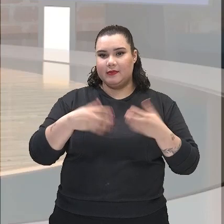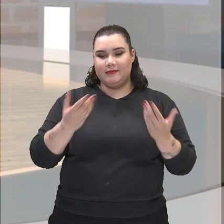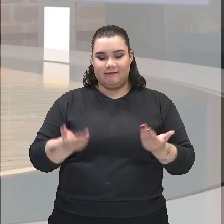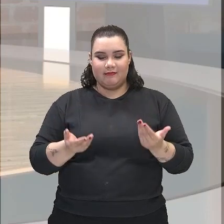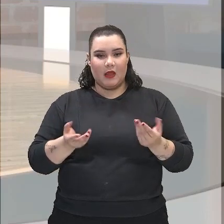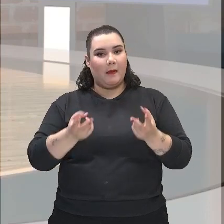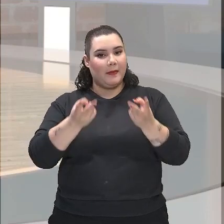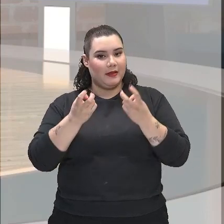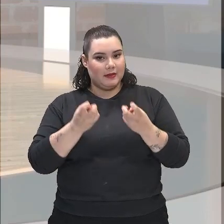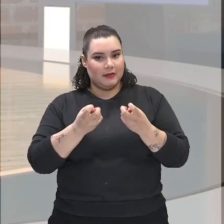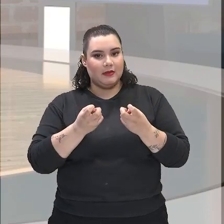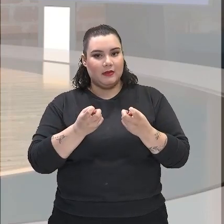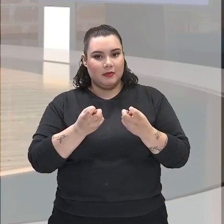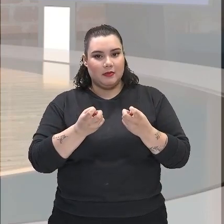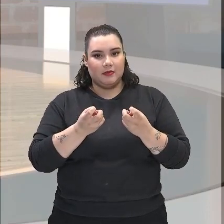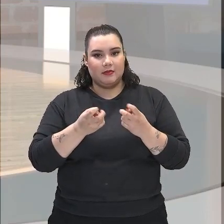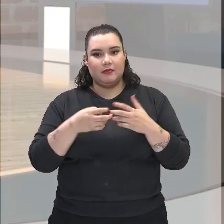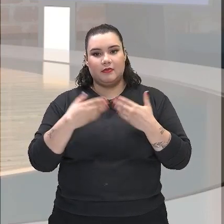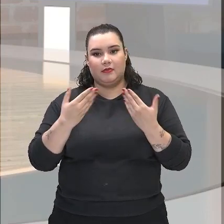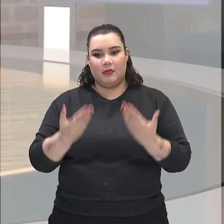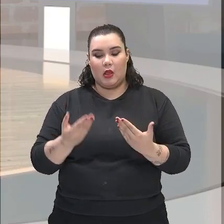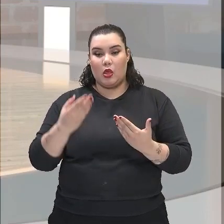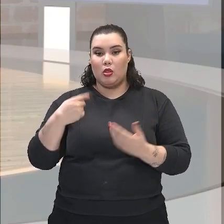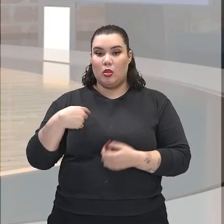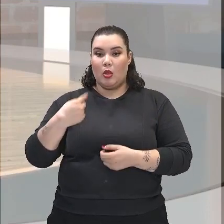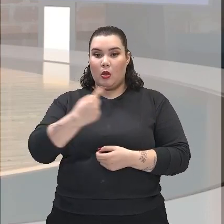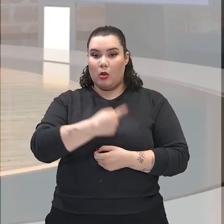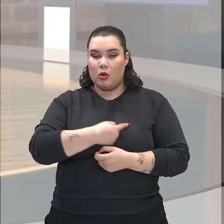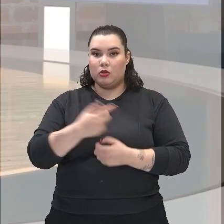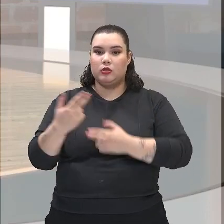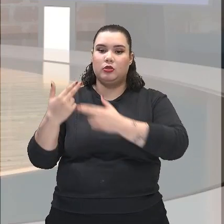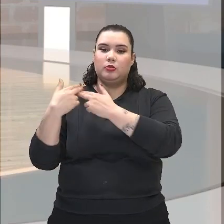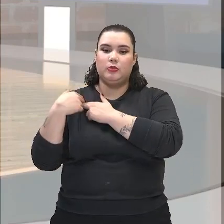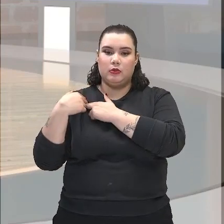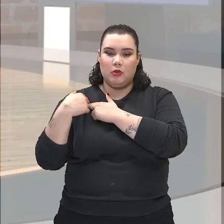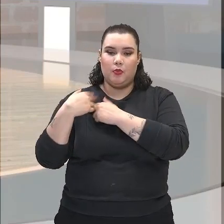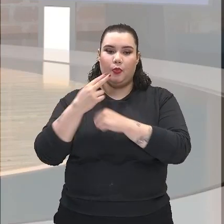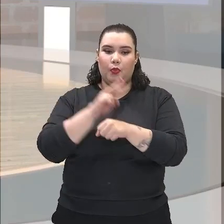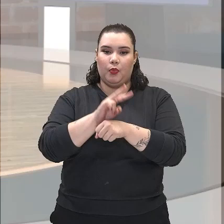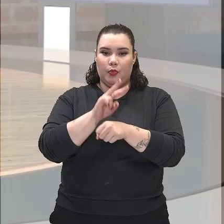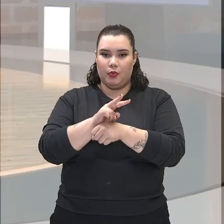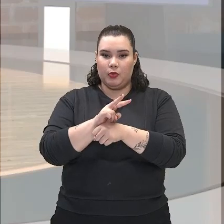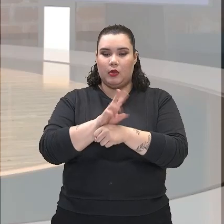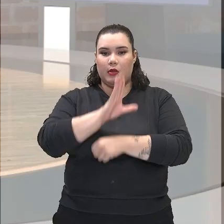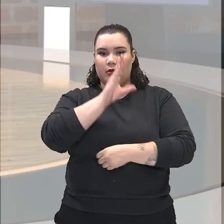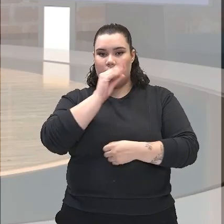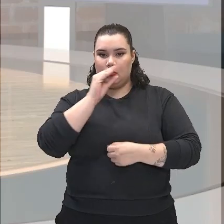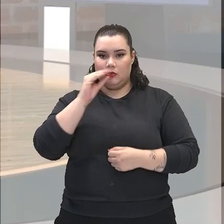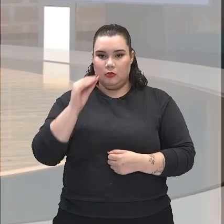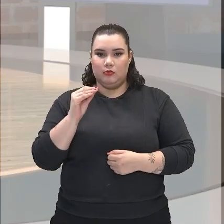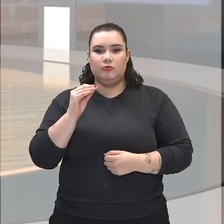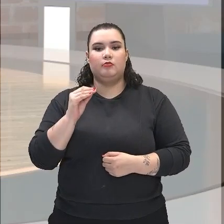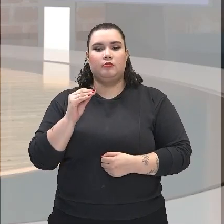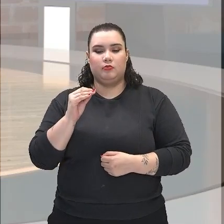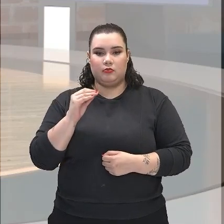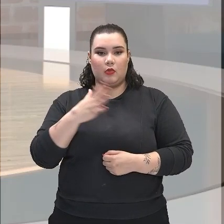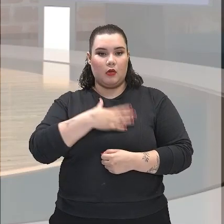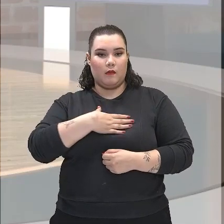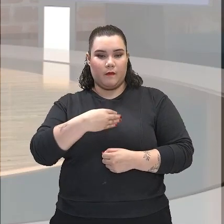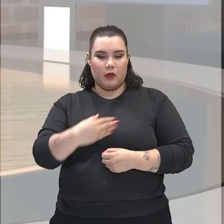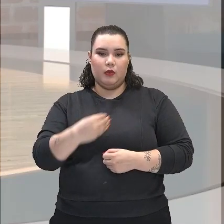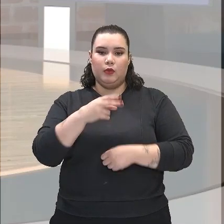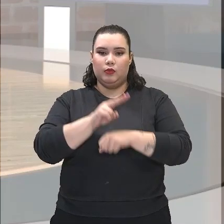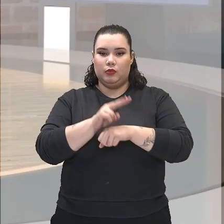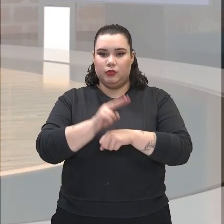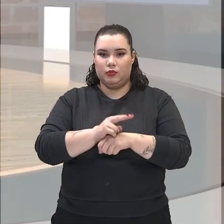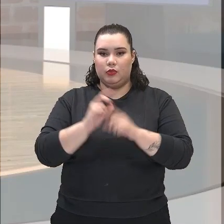uma noção. E aí é nossa responsabilidade, certo? De proteger as nossas crianças, os nossos filhos,